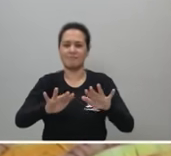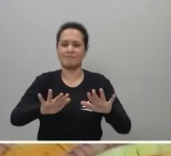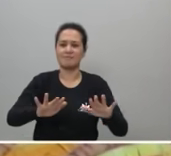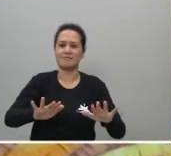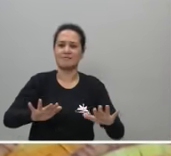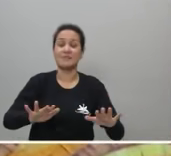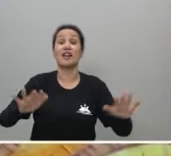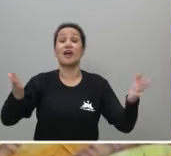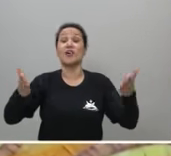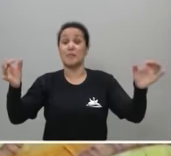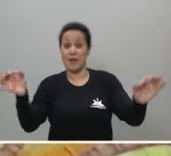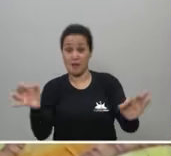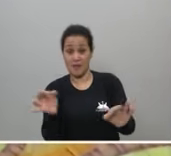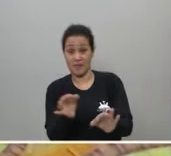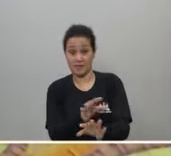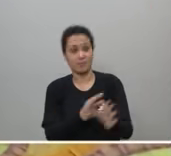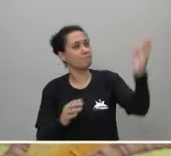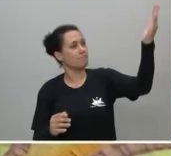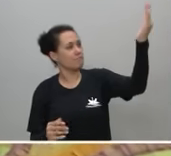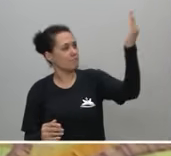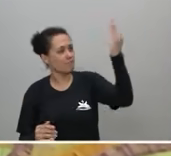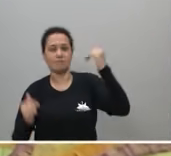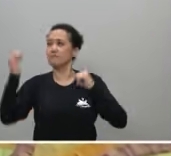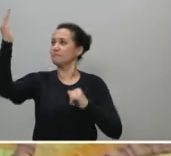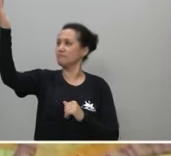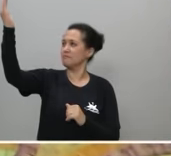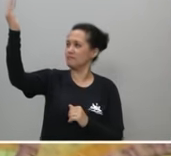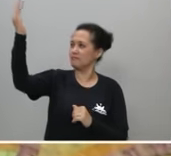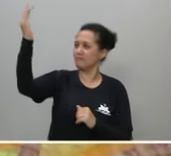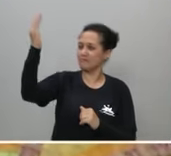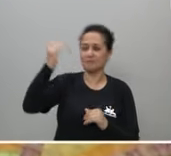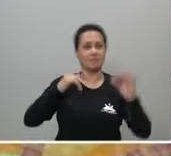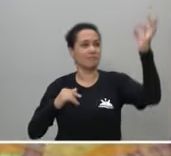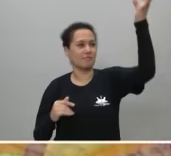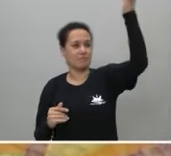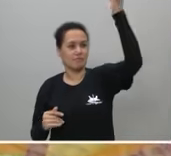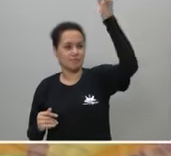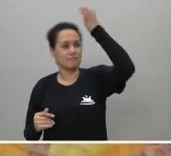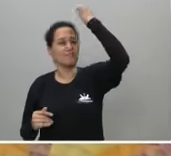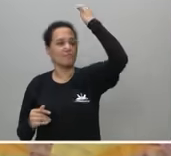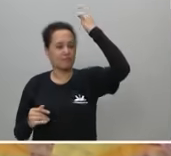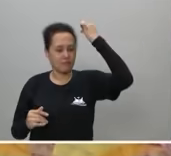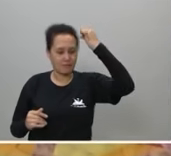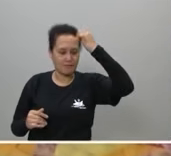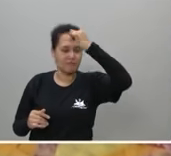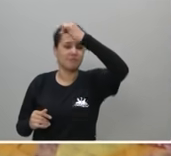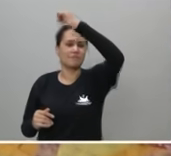iluminar. Para terminar, povo de Deus, vem Espírito Santo.